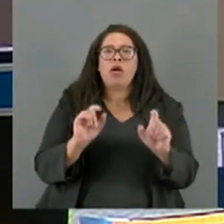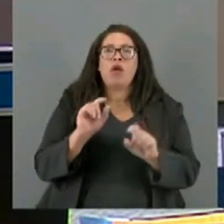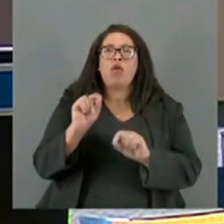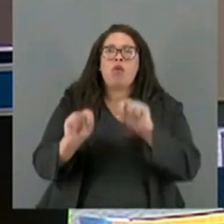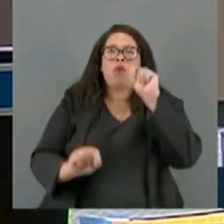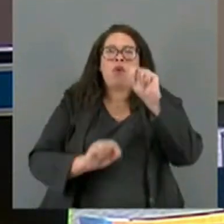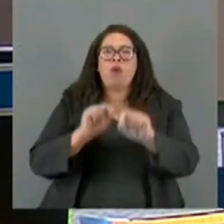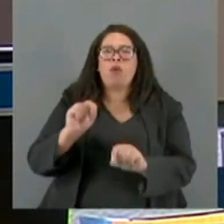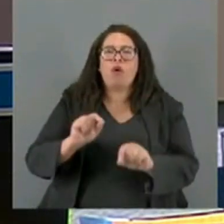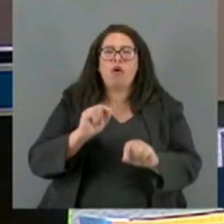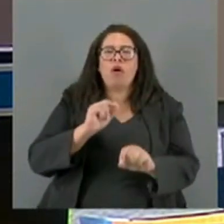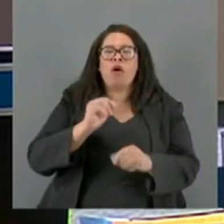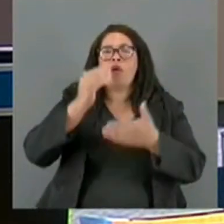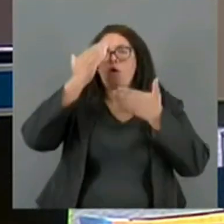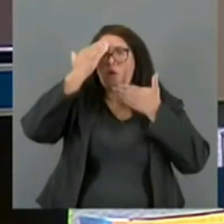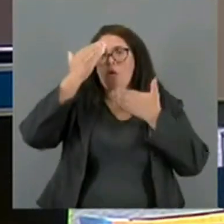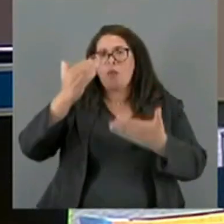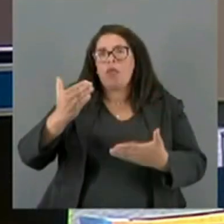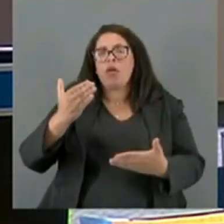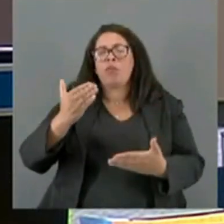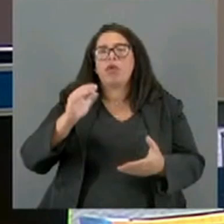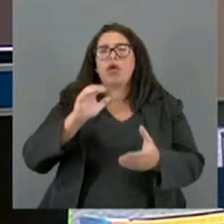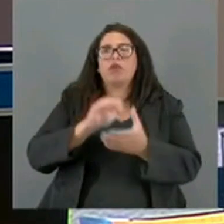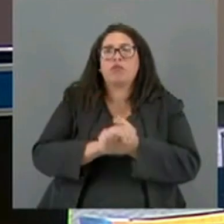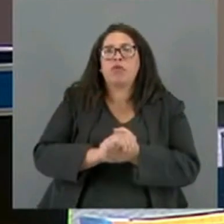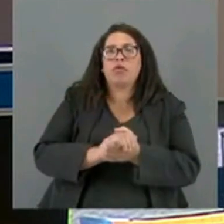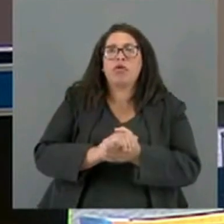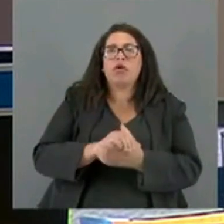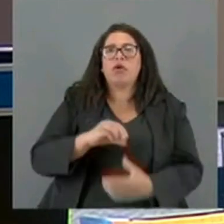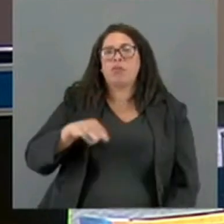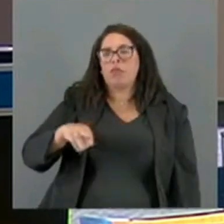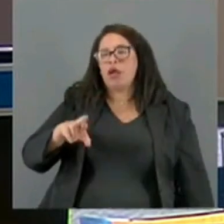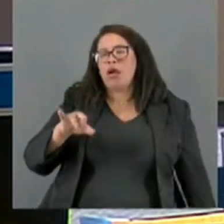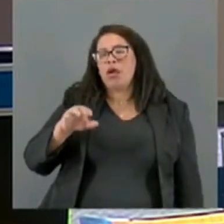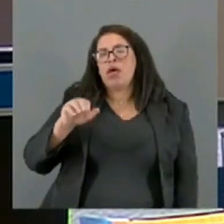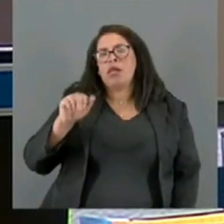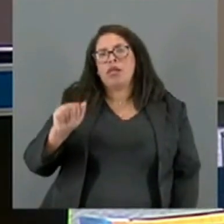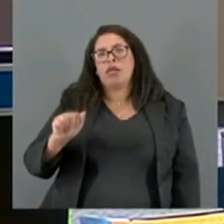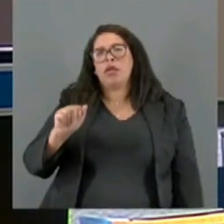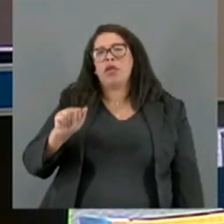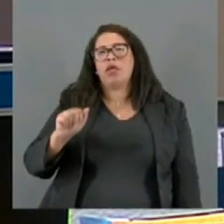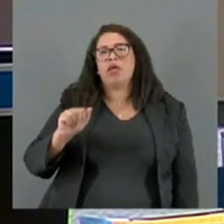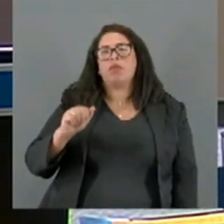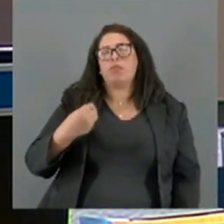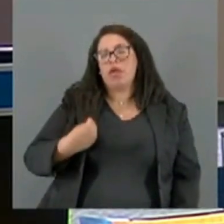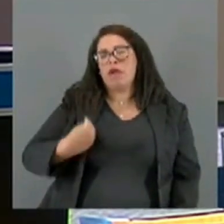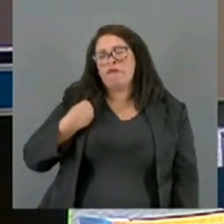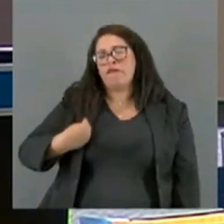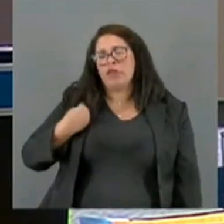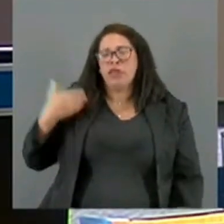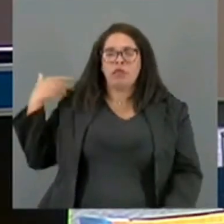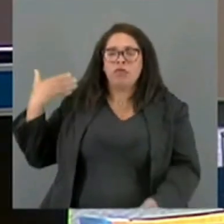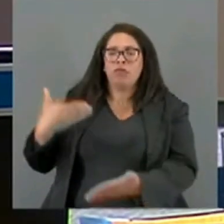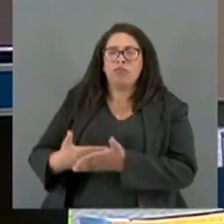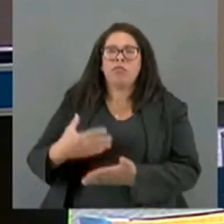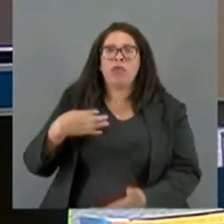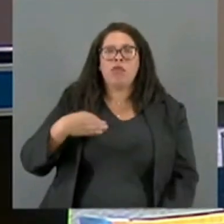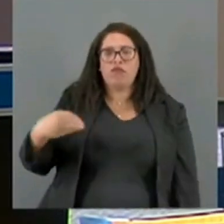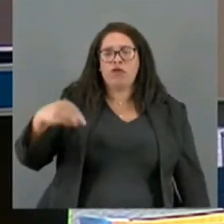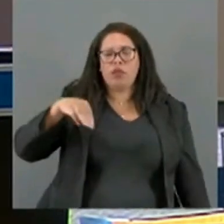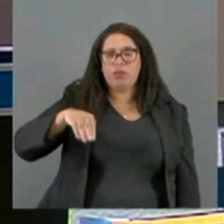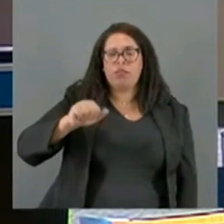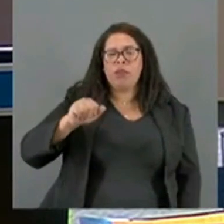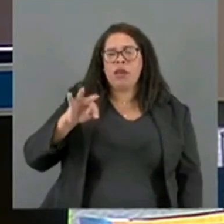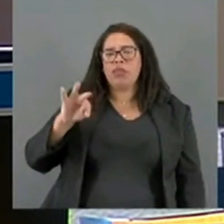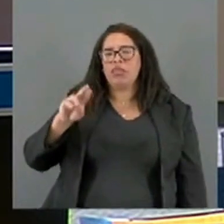imperecivelmente gratidão à minha esposa Ana Maísa Nogueira, fiel companheira de vida, e ao meu filho Mateus